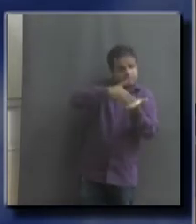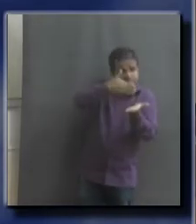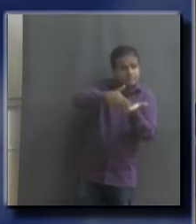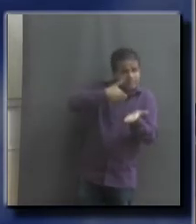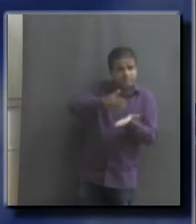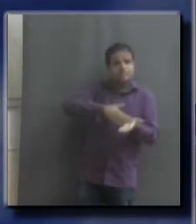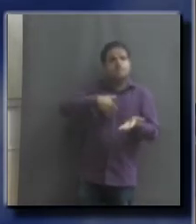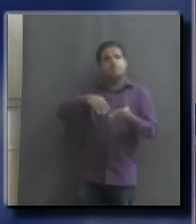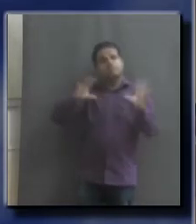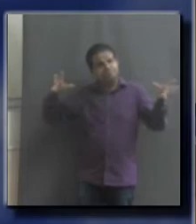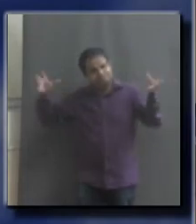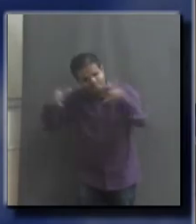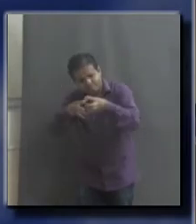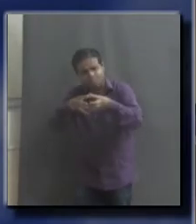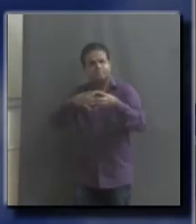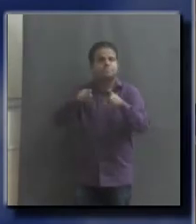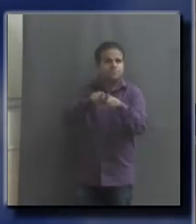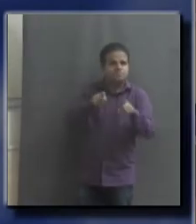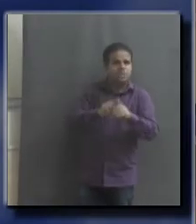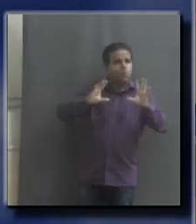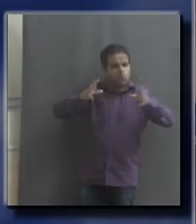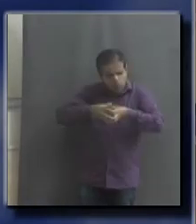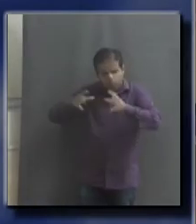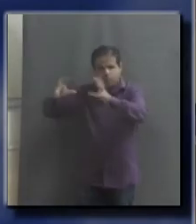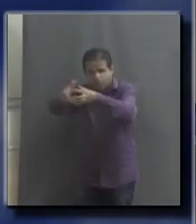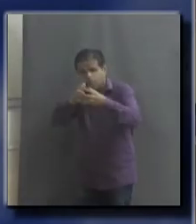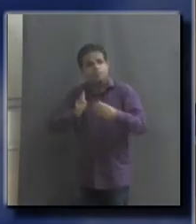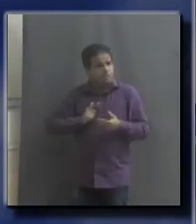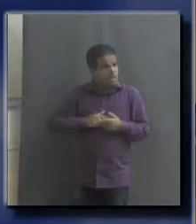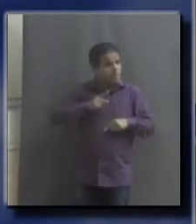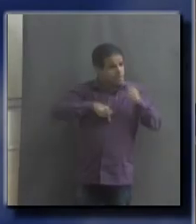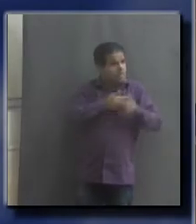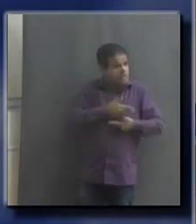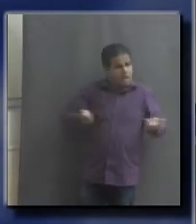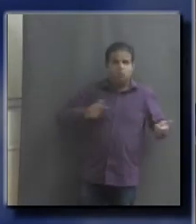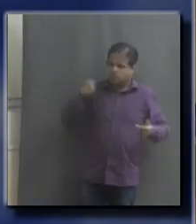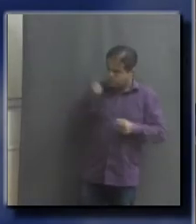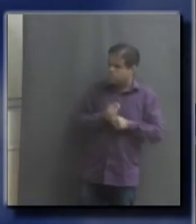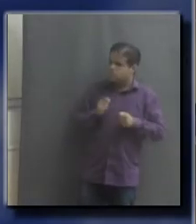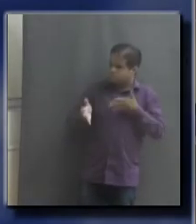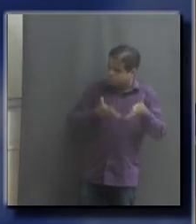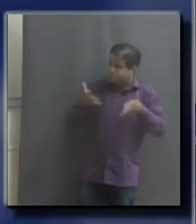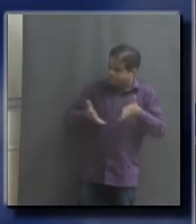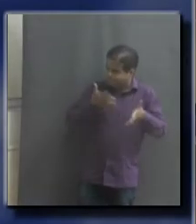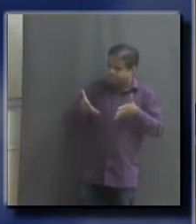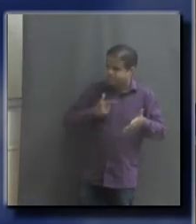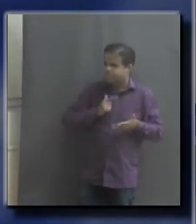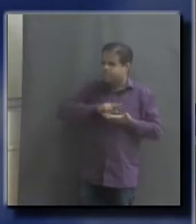formativos, os coletivos, né, os grupos. A gente tem material, a gente está produzindo.